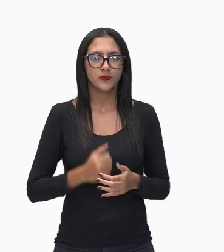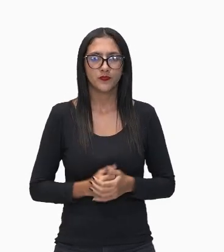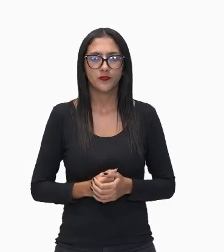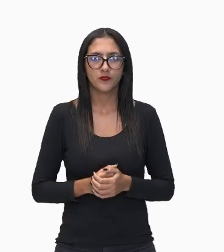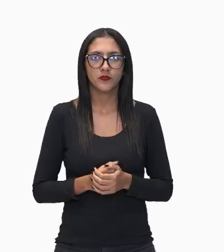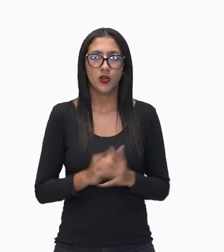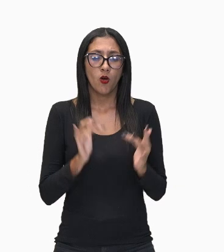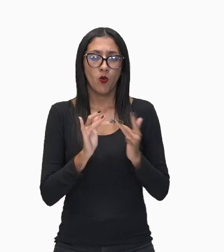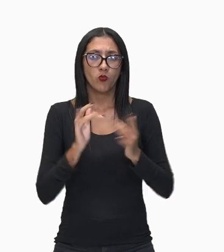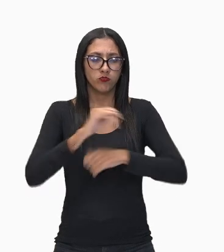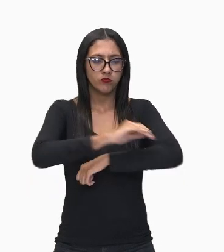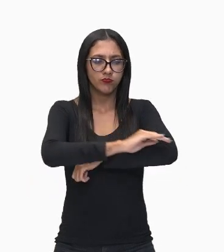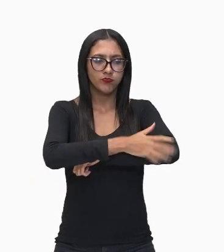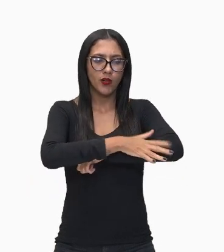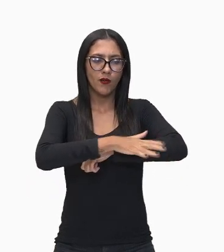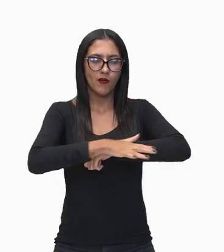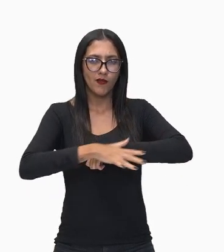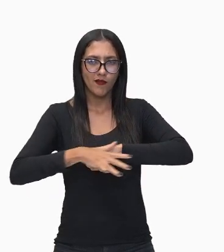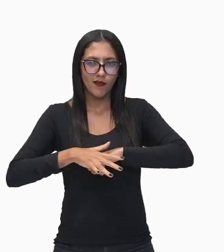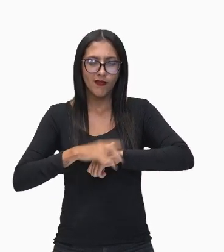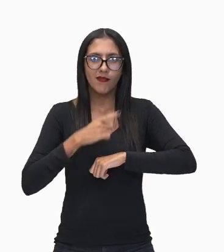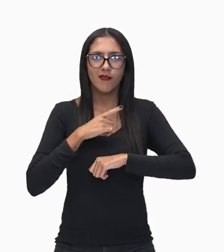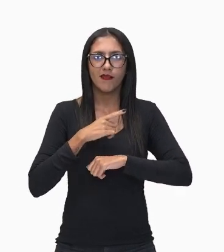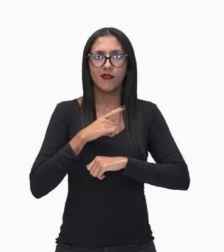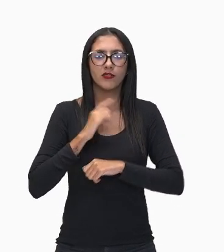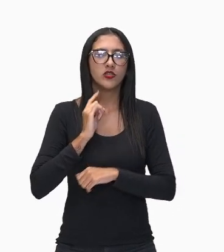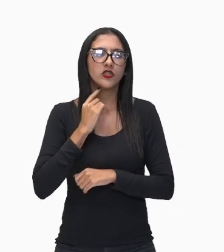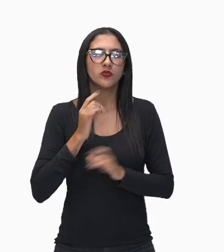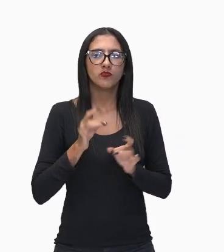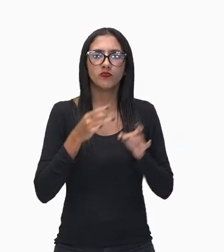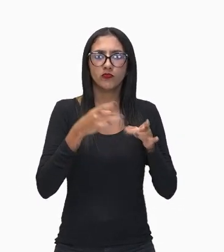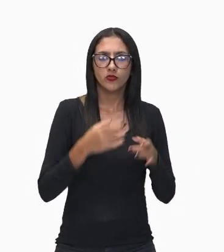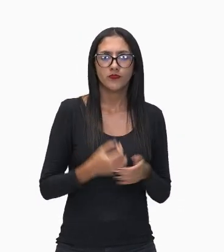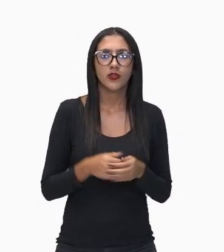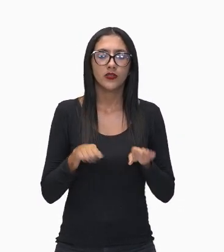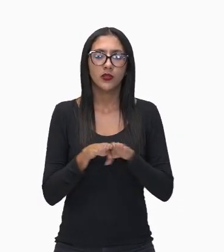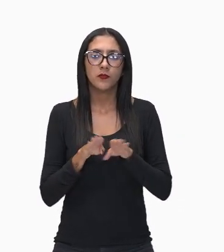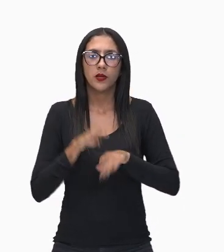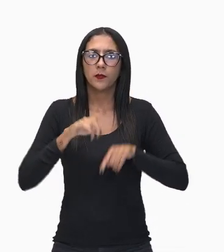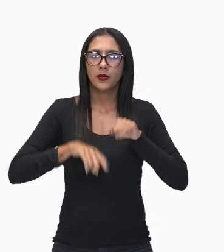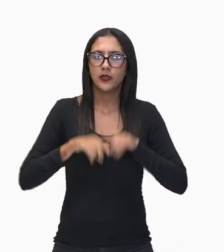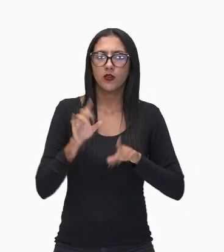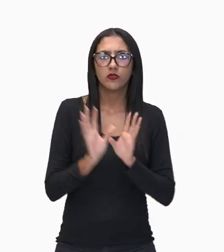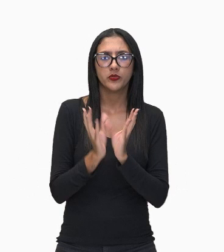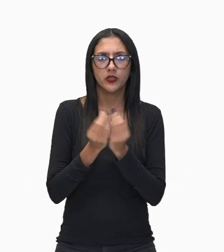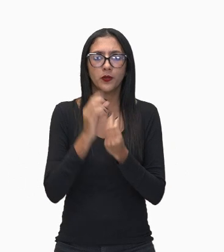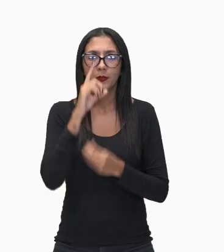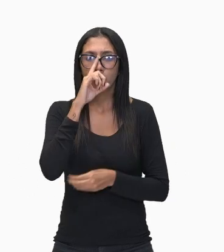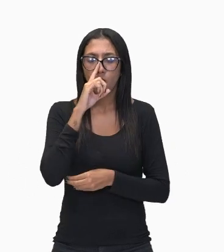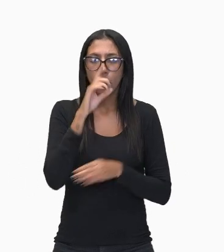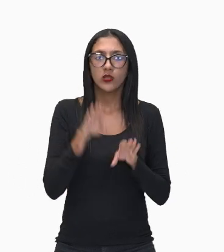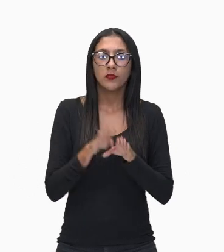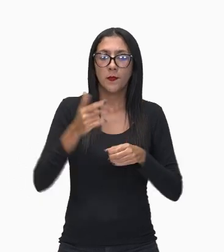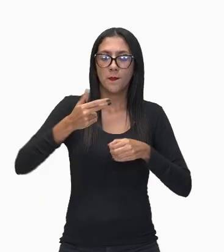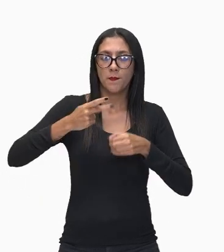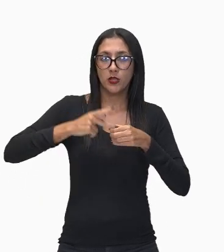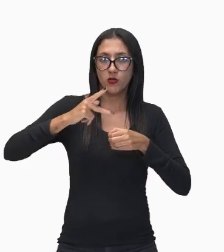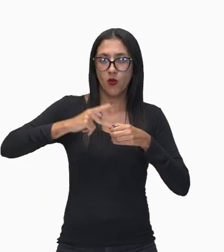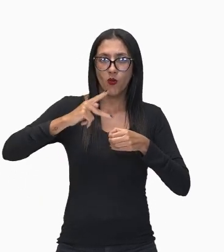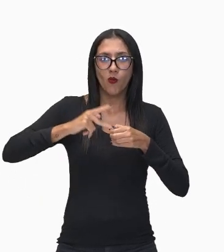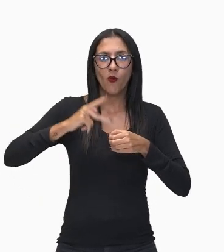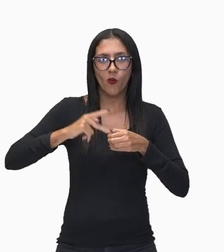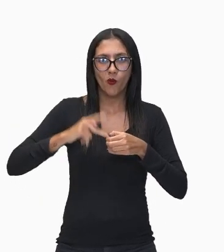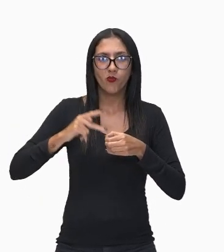estão no litoral, né, provocado por lixos atômicos, derramamentos de petróleo, né, ameaçando aí, né,